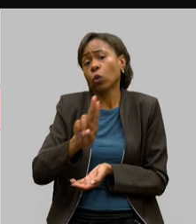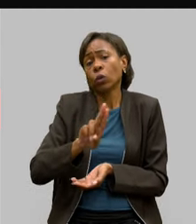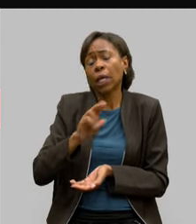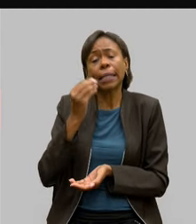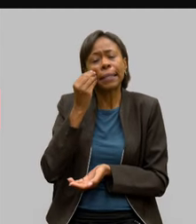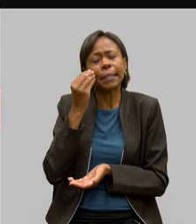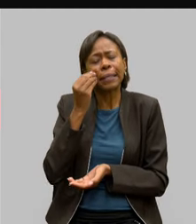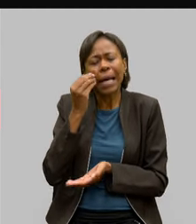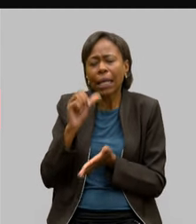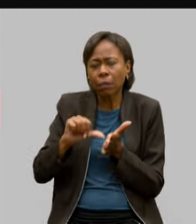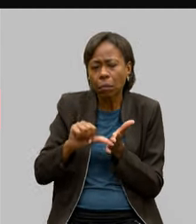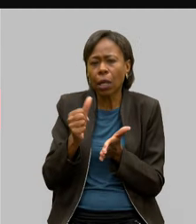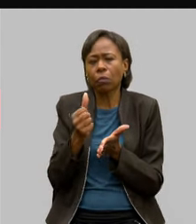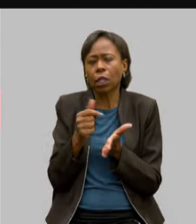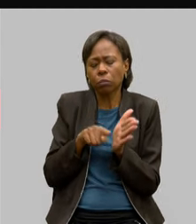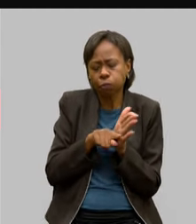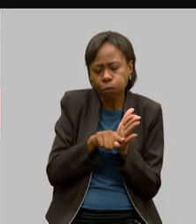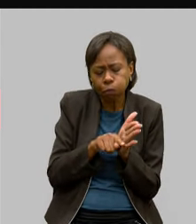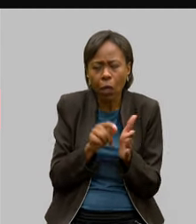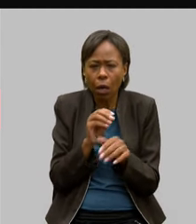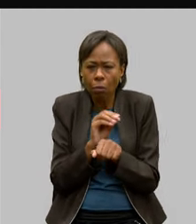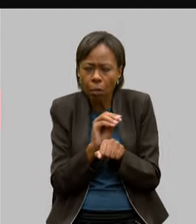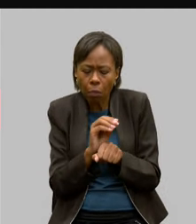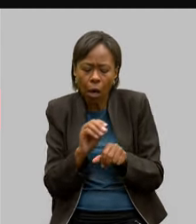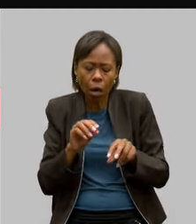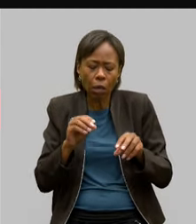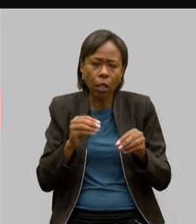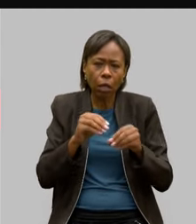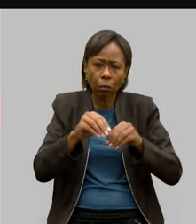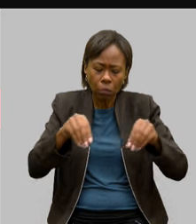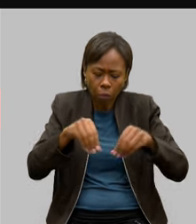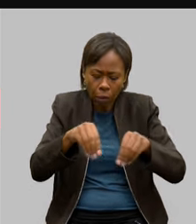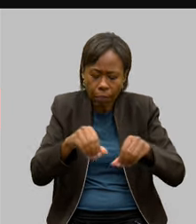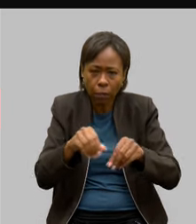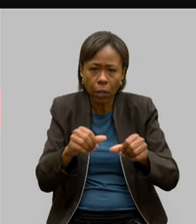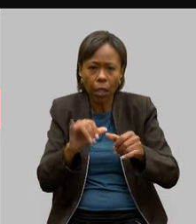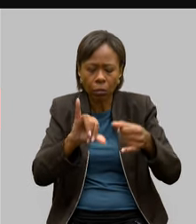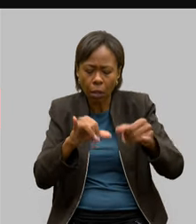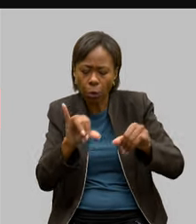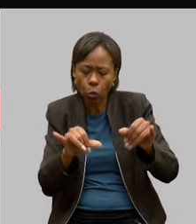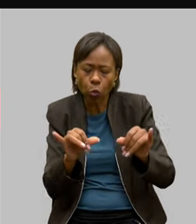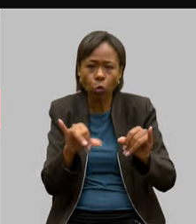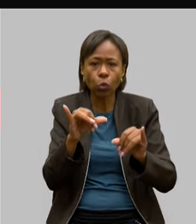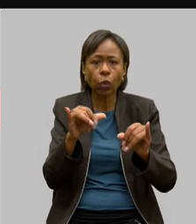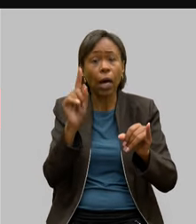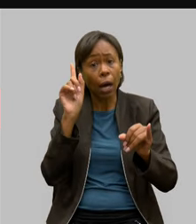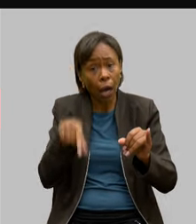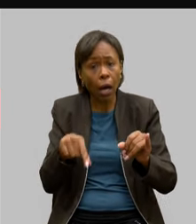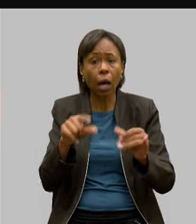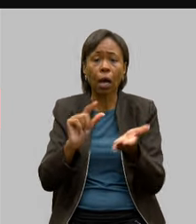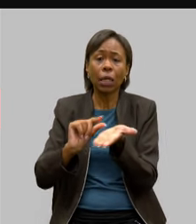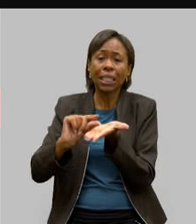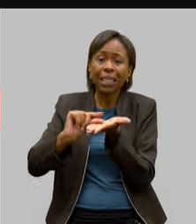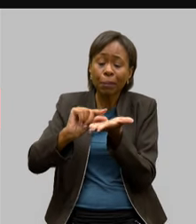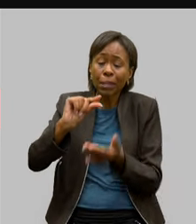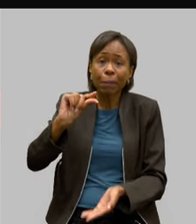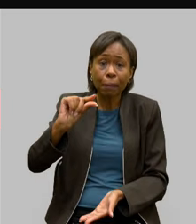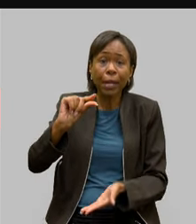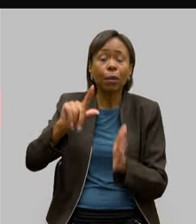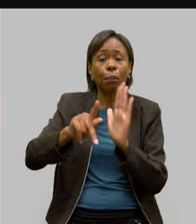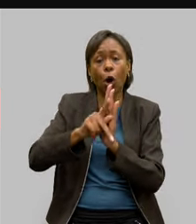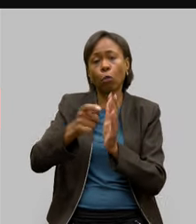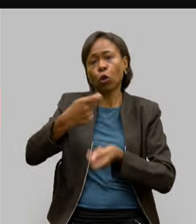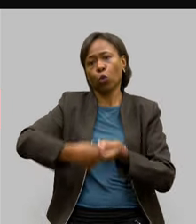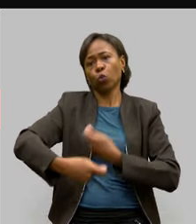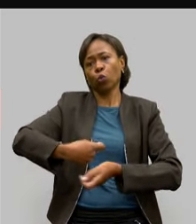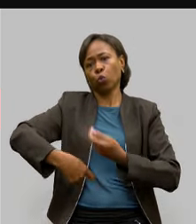primeiras C Meus Primeiros cultivos que eu tive aqui no laboratório que vocês estão vendo aí são com sementes do tráfego eh não é